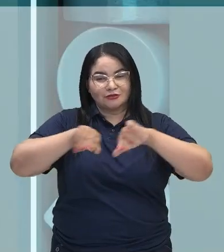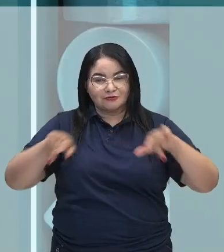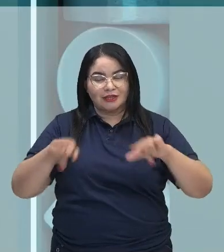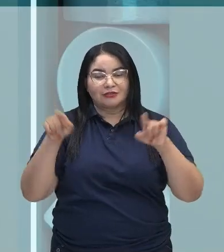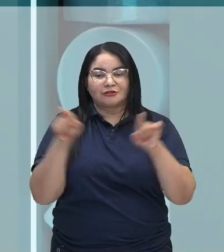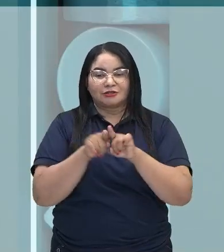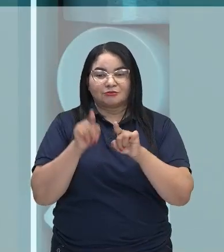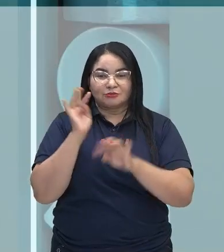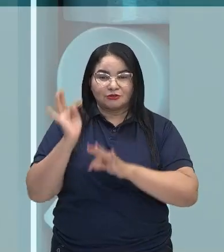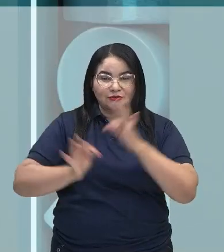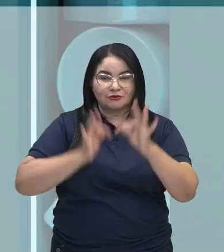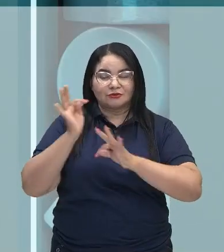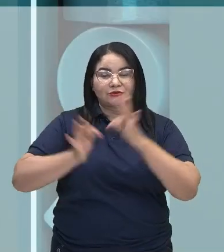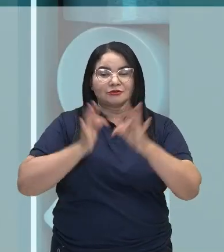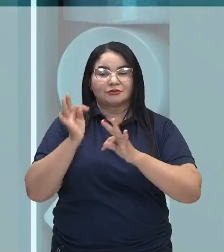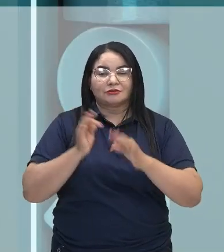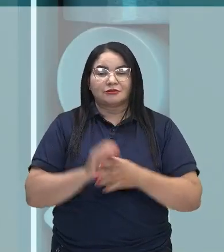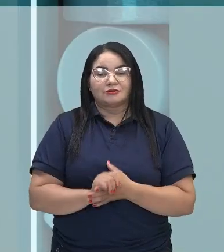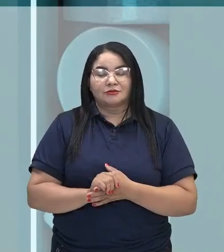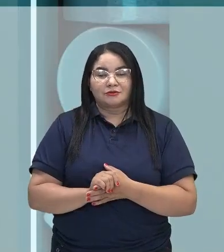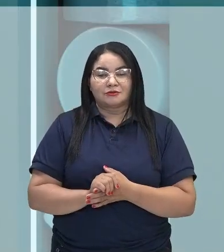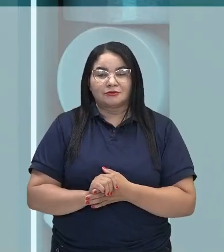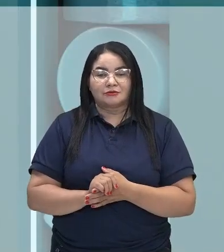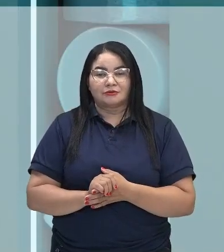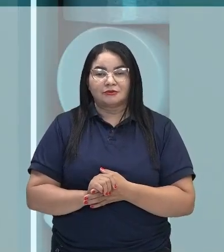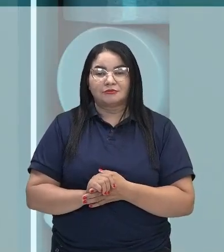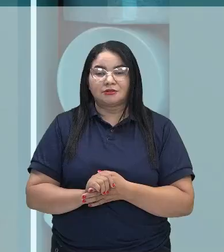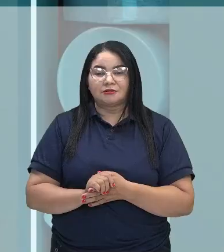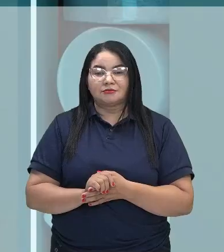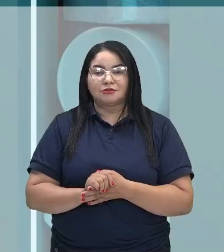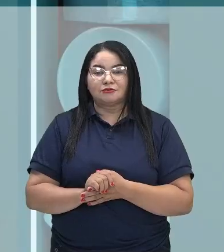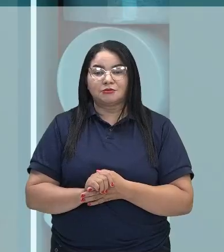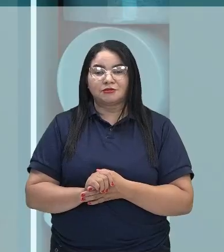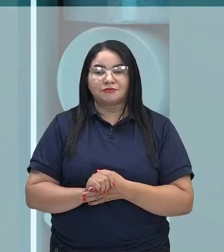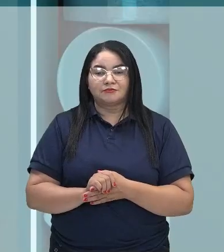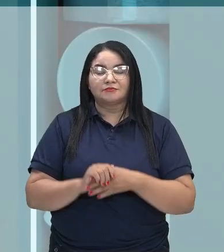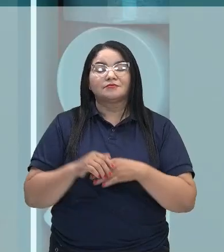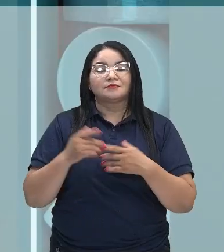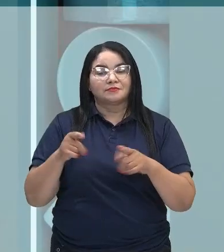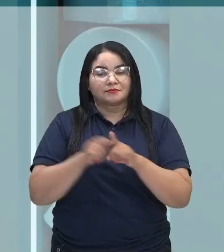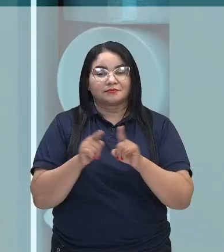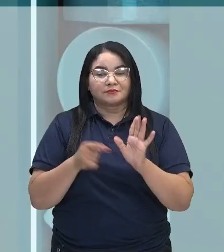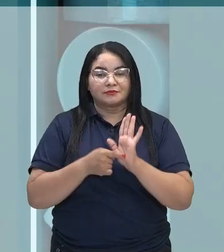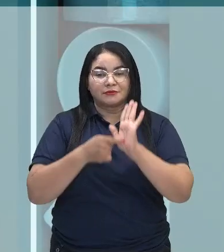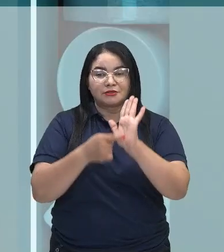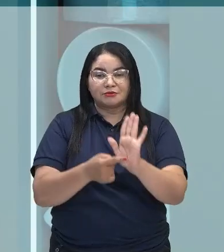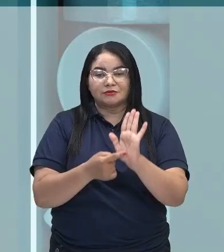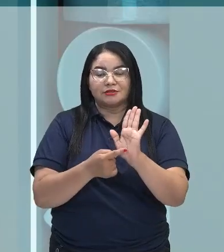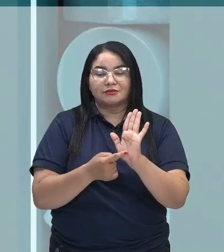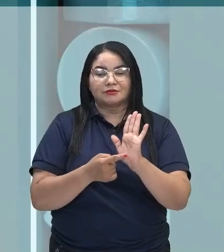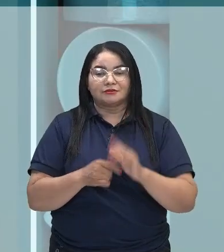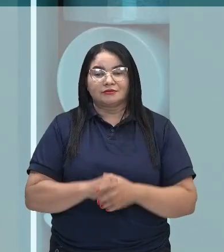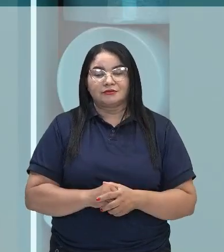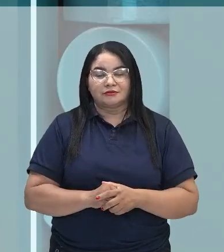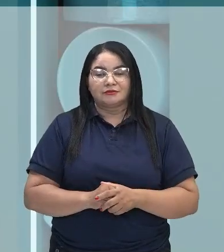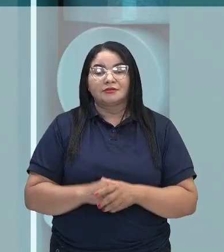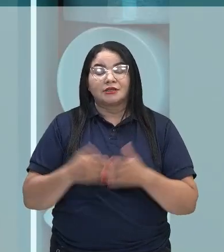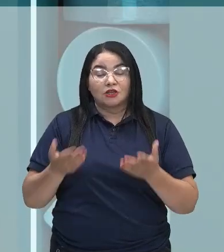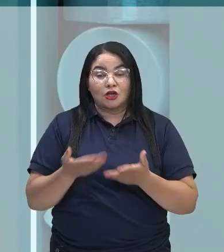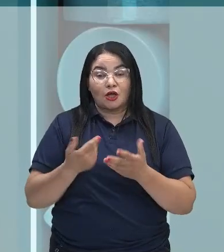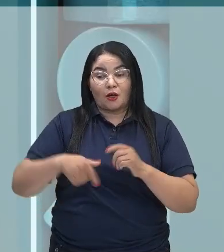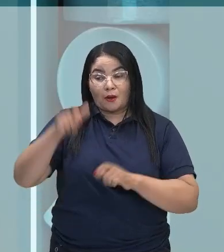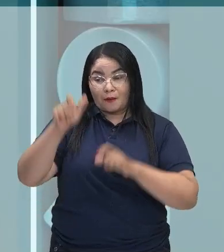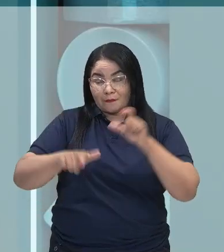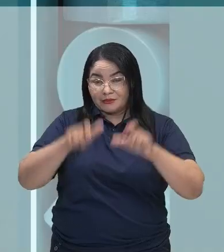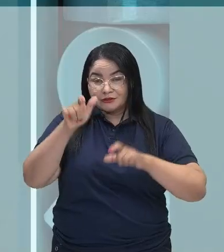tem as bandeirinhas juninas, ou seja, nós vamos mostrar para vocês agora os dançarinos de